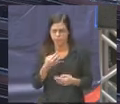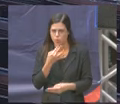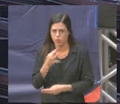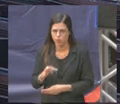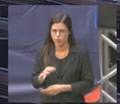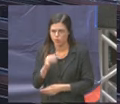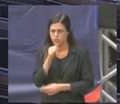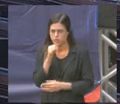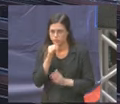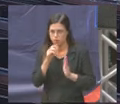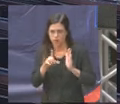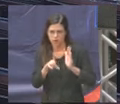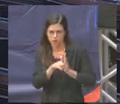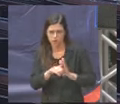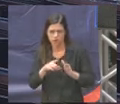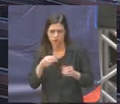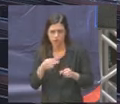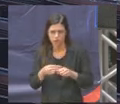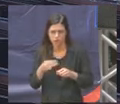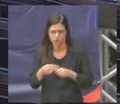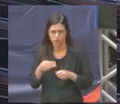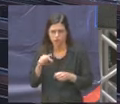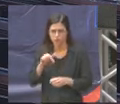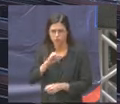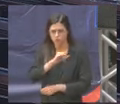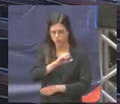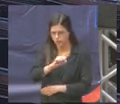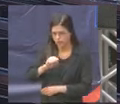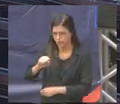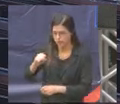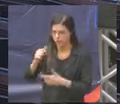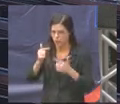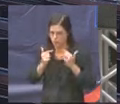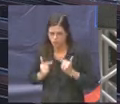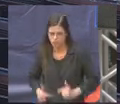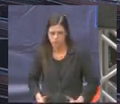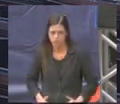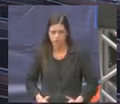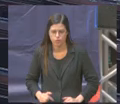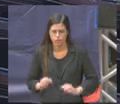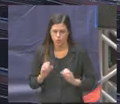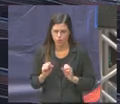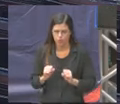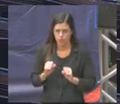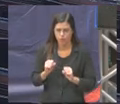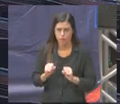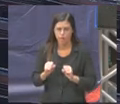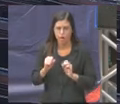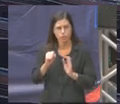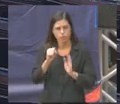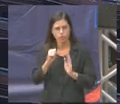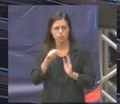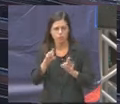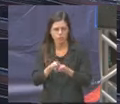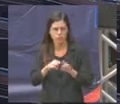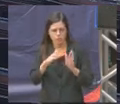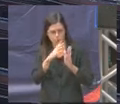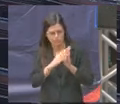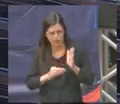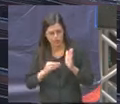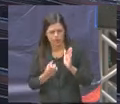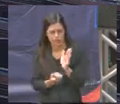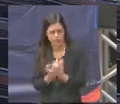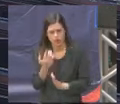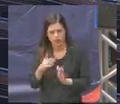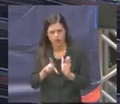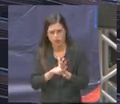exemplo, a legislação municipal de ISS neutro, que acho que pode servir de um espelho para uma legislação estadual, se é que ela